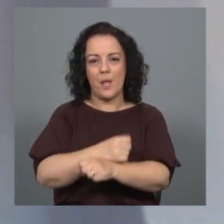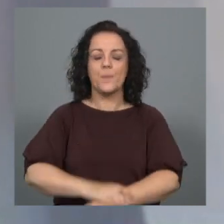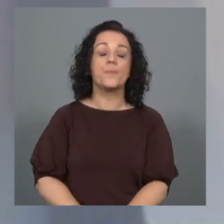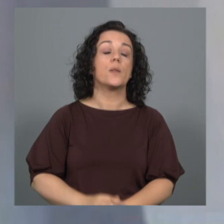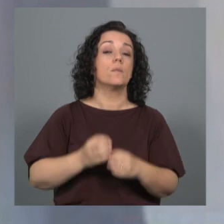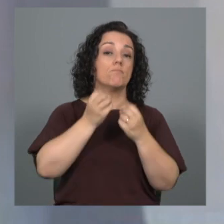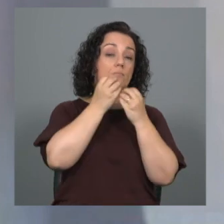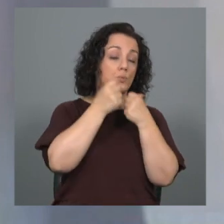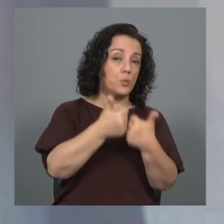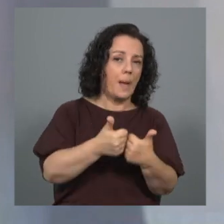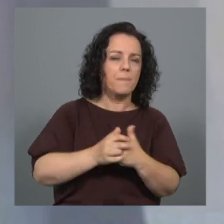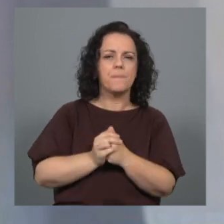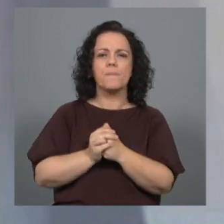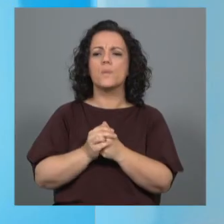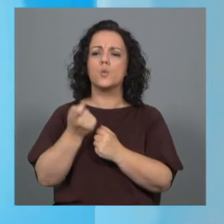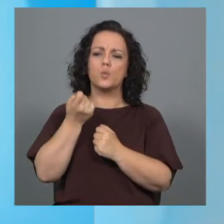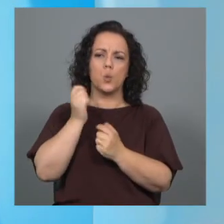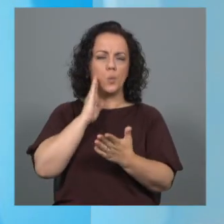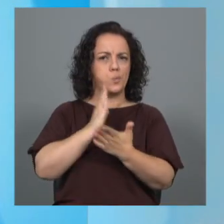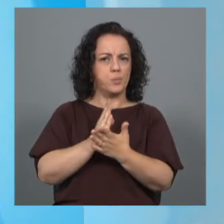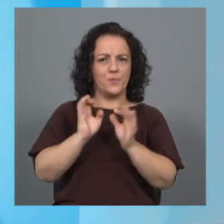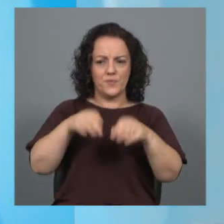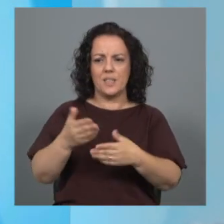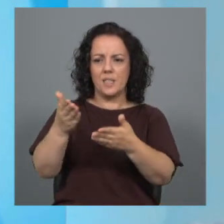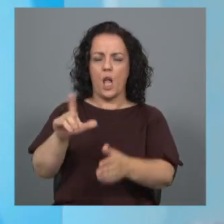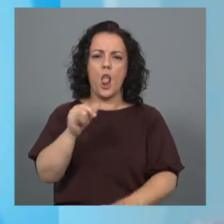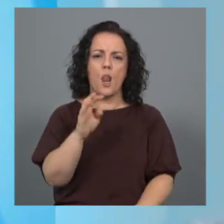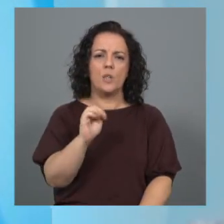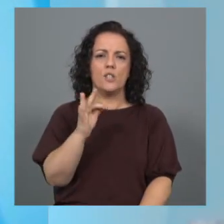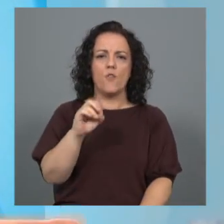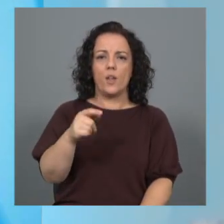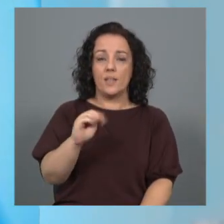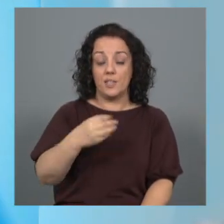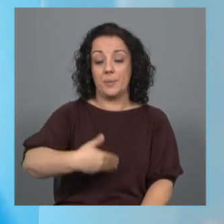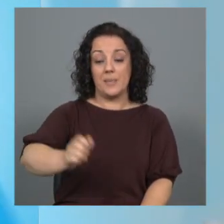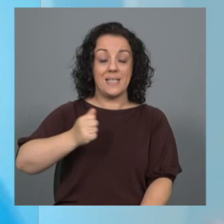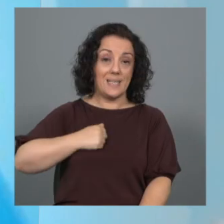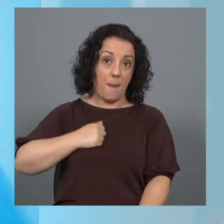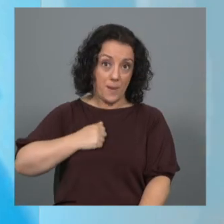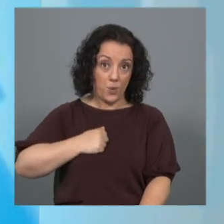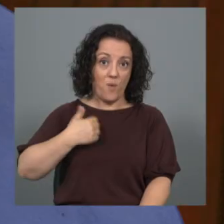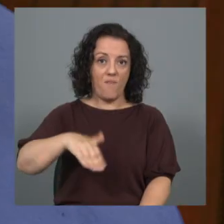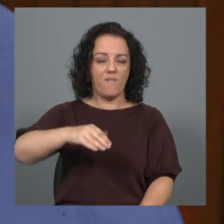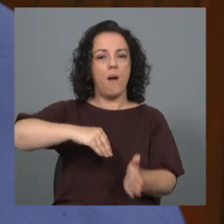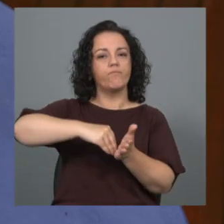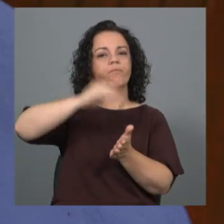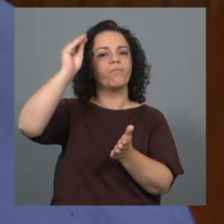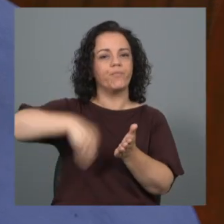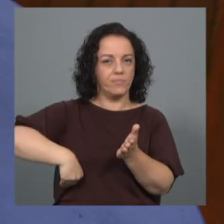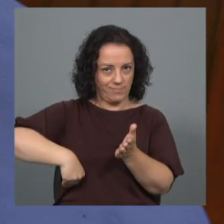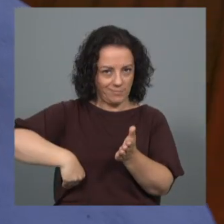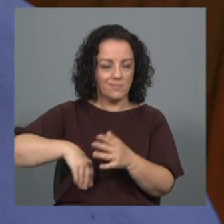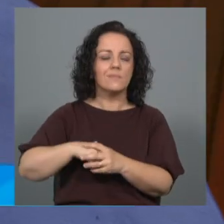bem. Só para terminar, João Luís Fontes, próximo sábado é assinado este memorando. O que é que vai acontecer